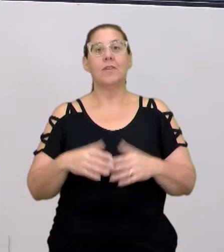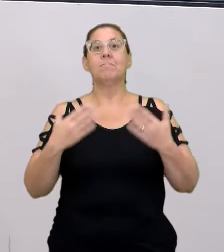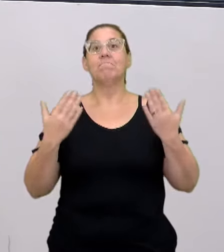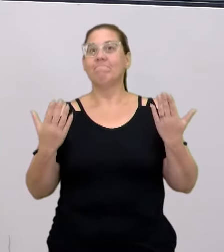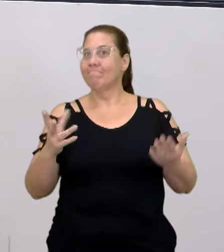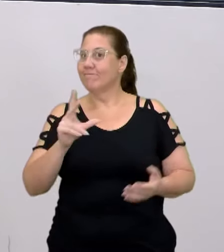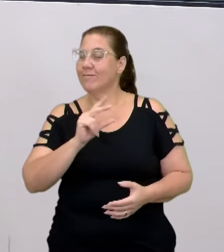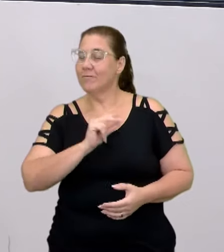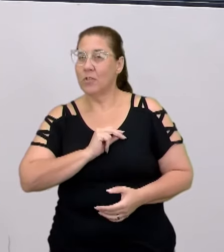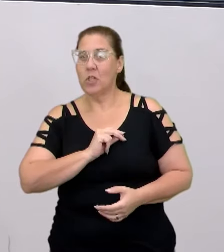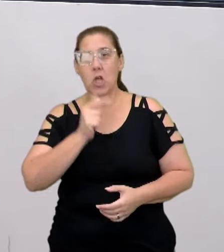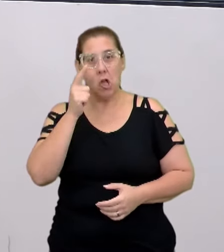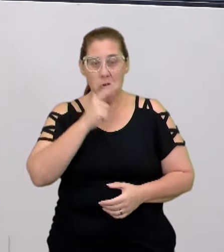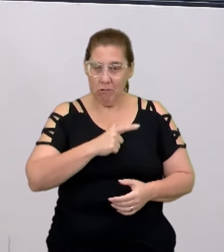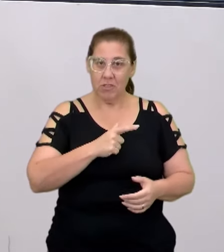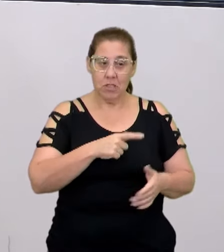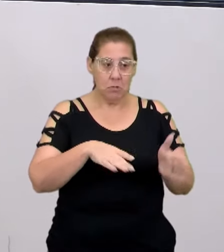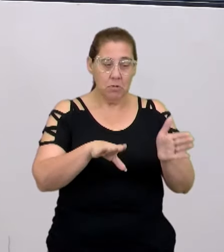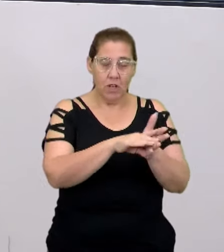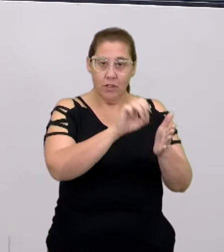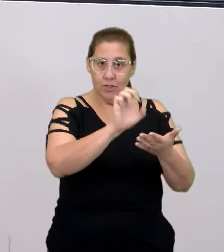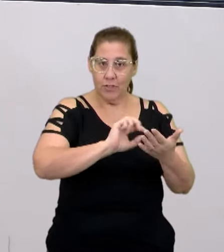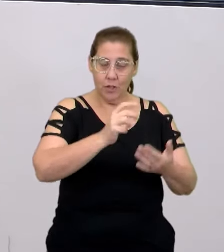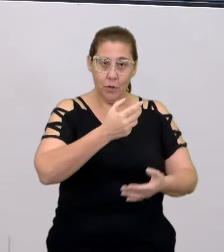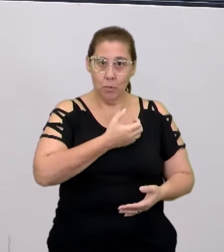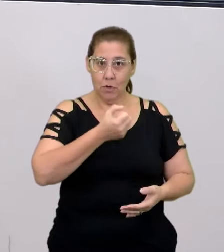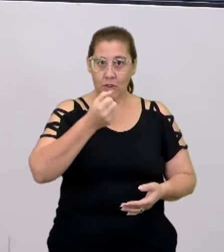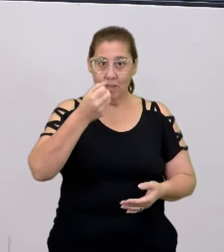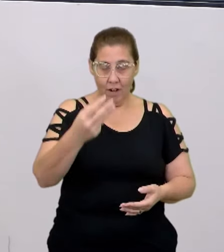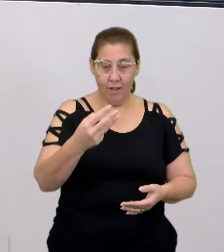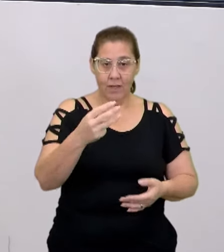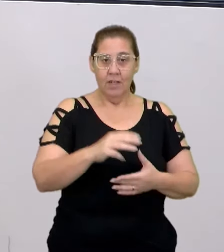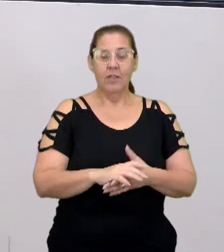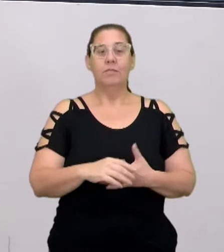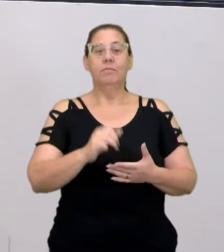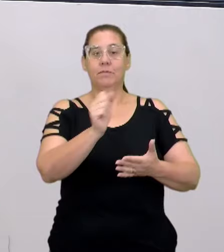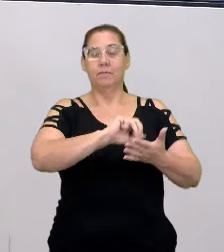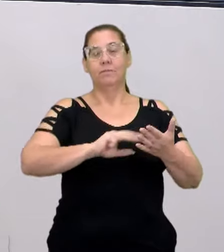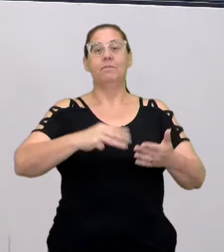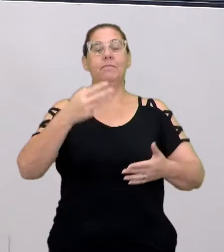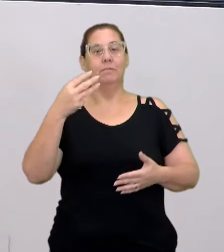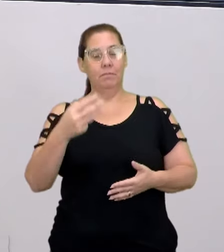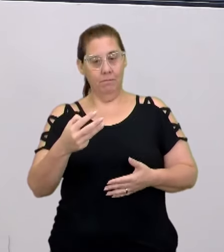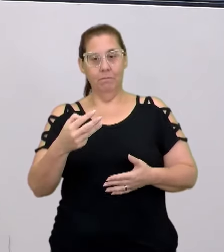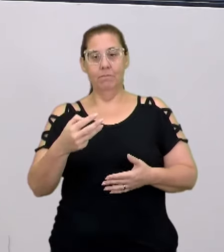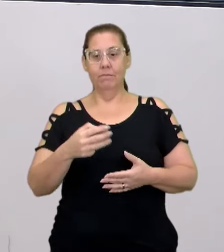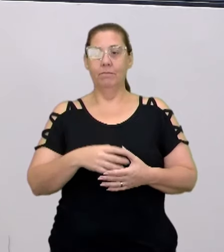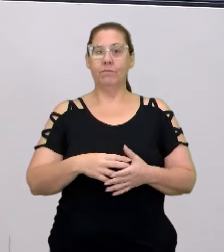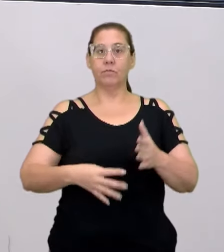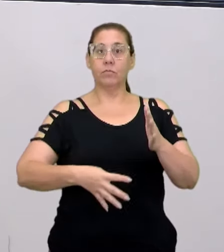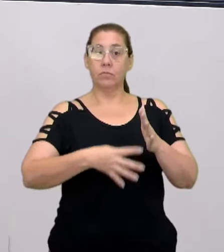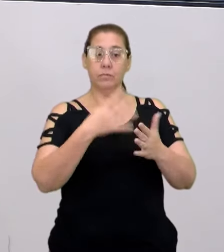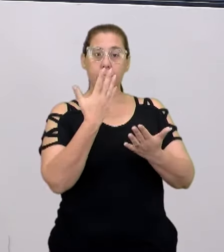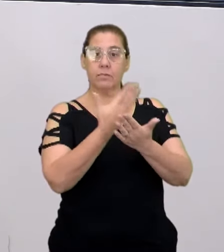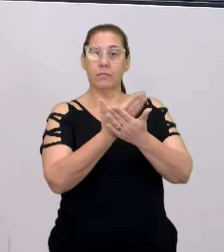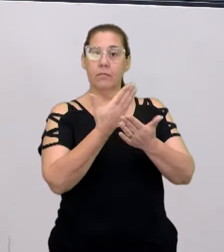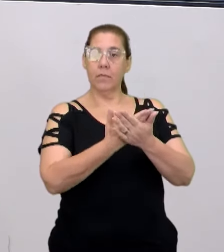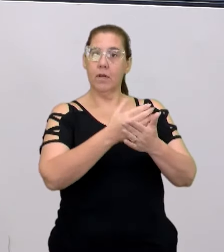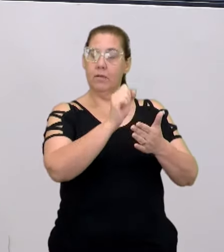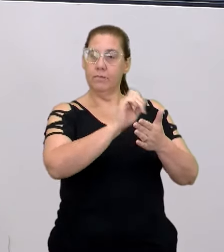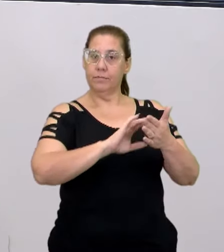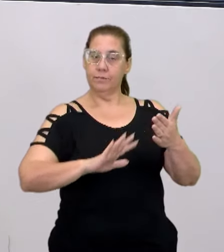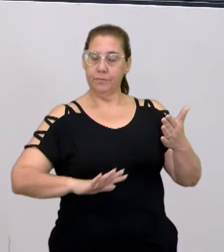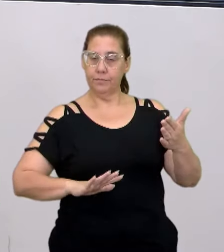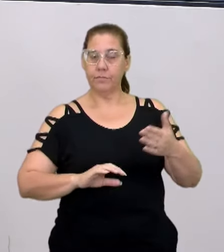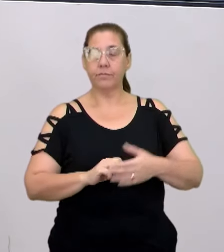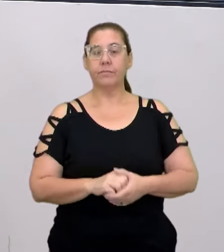né, que a gente iria chegar na atividade 3? Pois é, a gente está aí na atividade 3, a nossa quarta aula da atividade 3, e